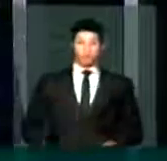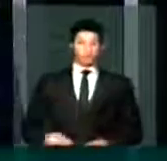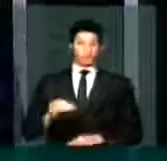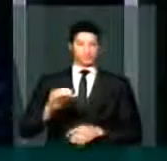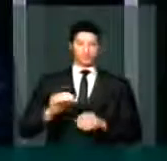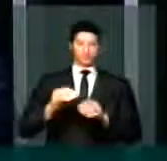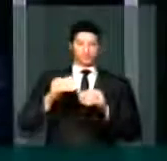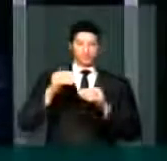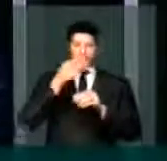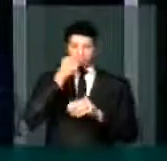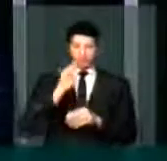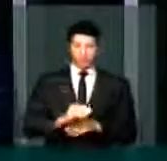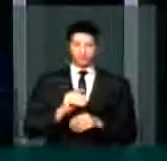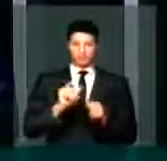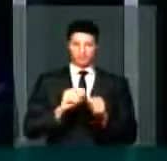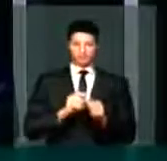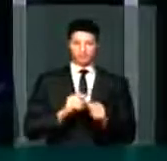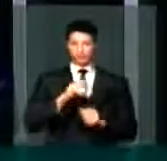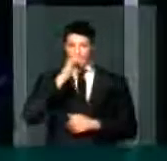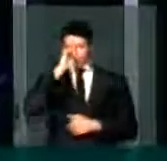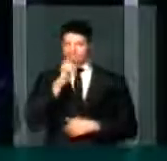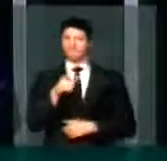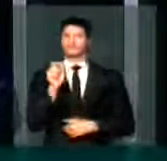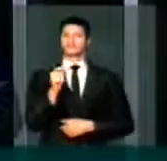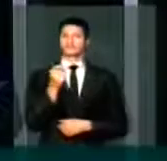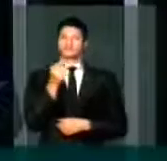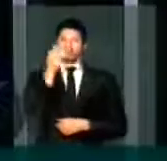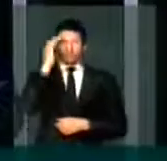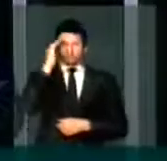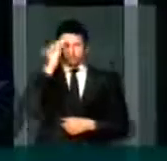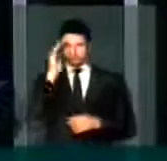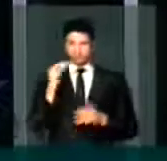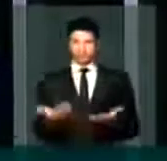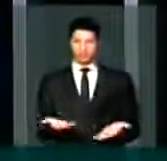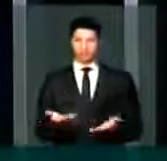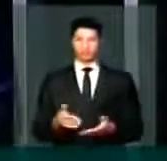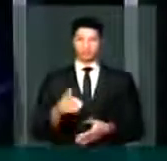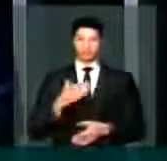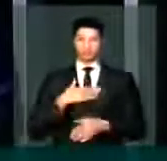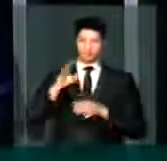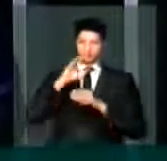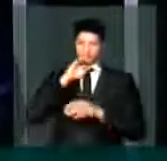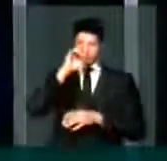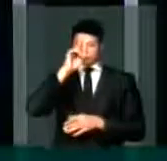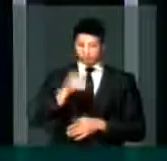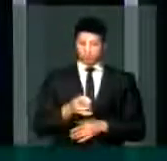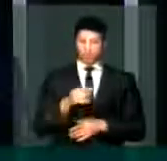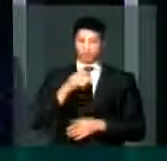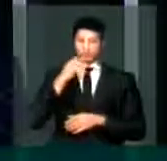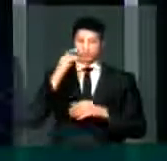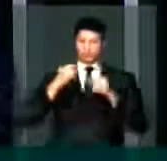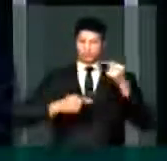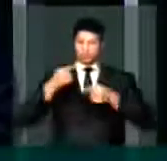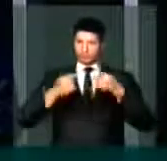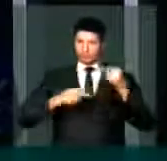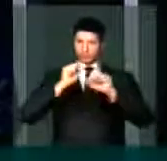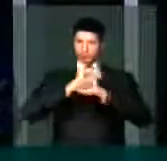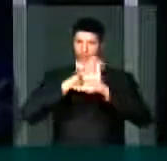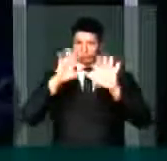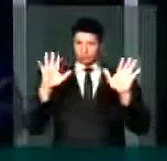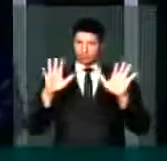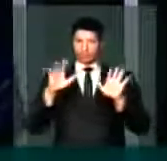pela janela e fazer do exercício do mandato aquilo que bem entende? Durante a campanha, o debate era muito